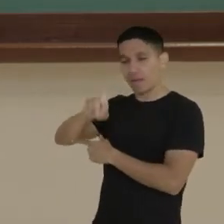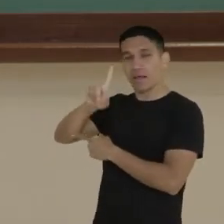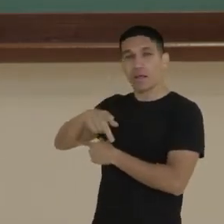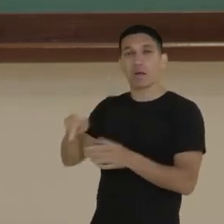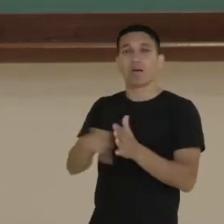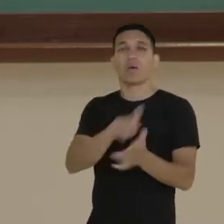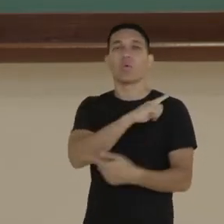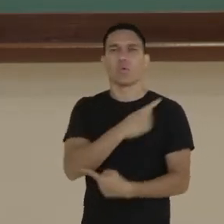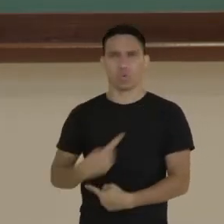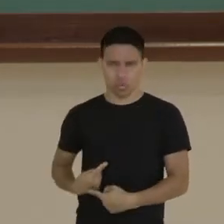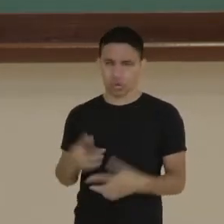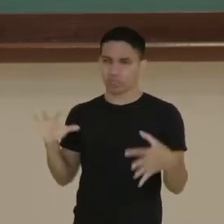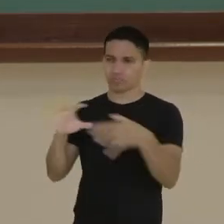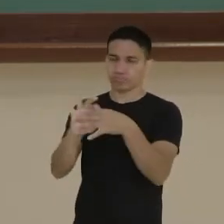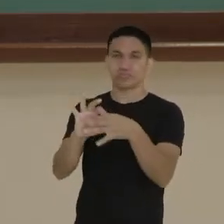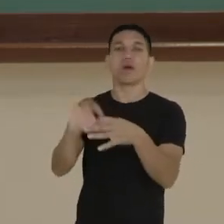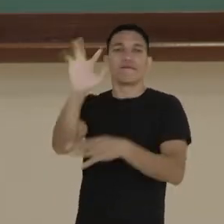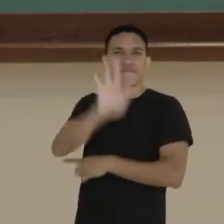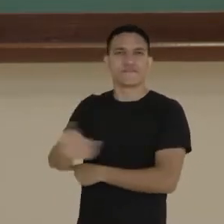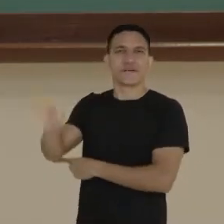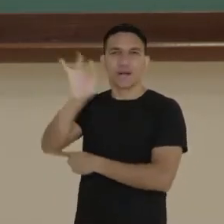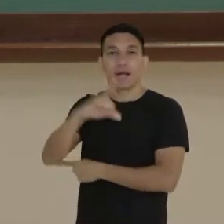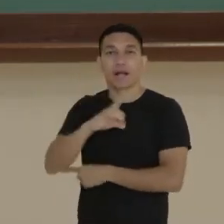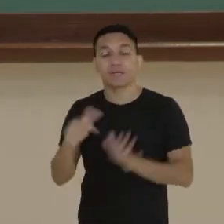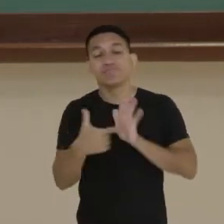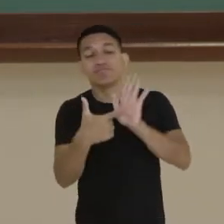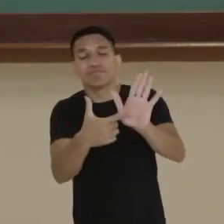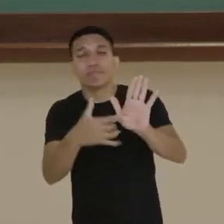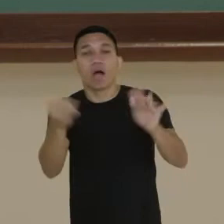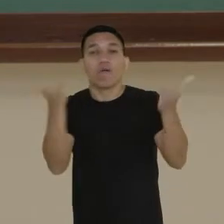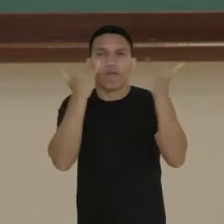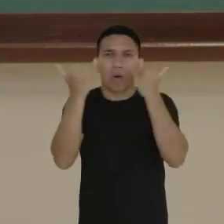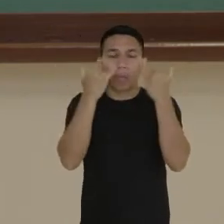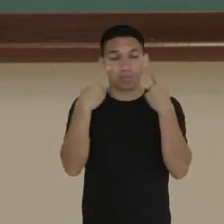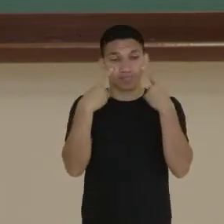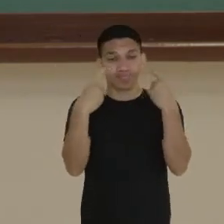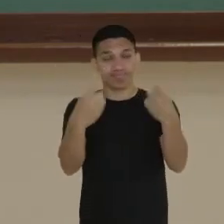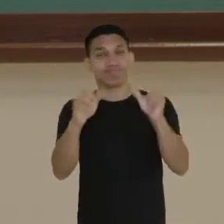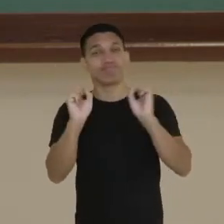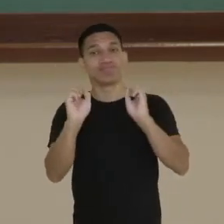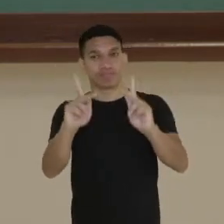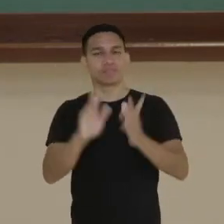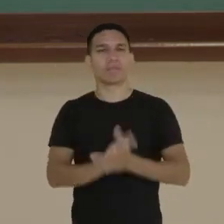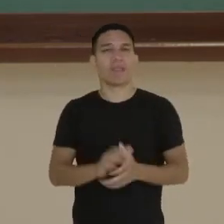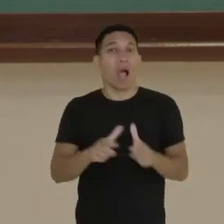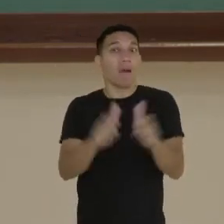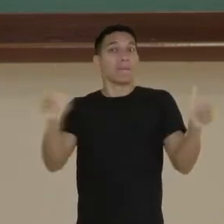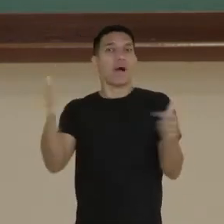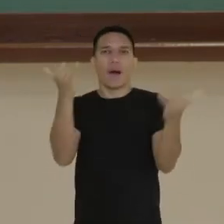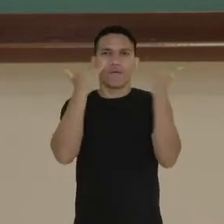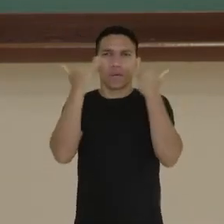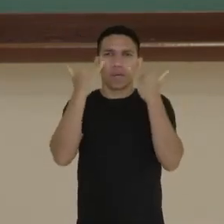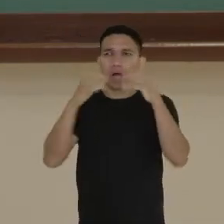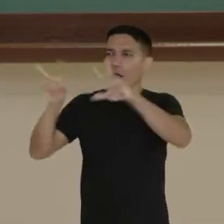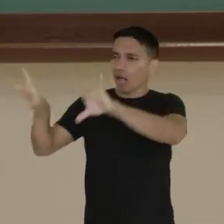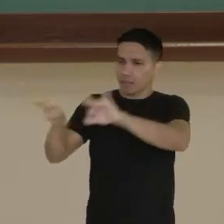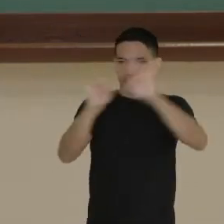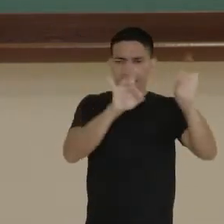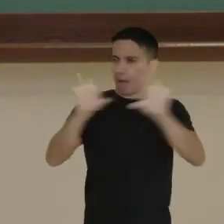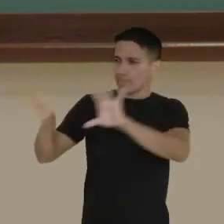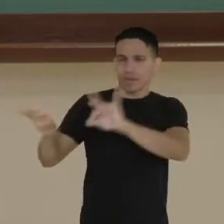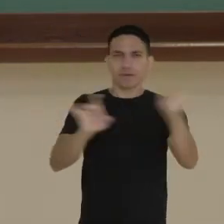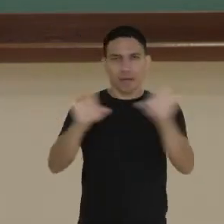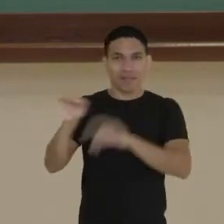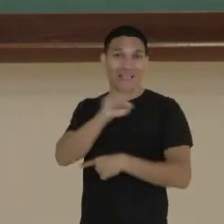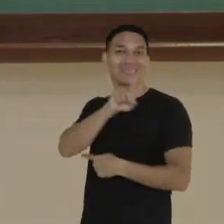agência nível federal, e lá tem bastante informações interessantes, certo? Então, eu tirei a maioria dessas informações da nossa aula de